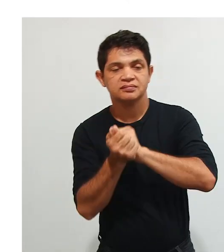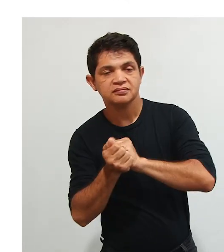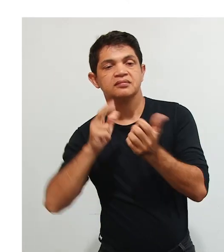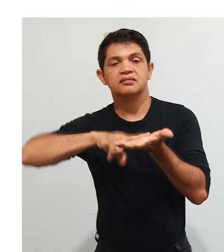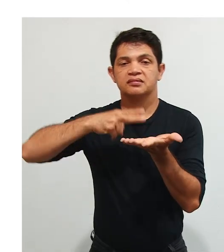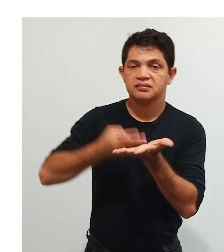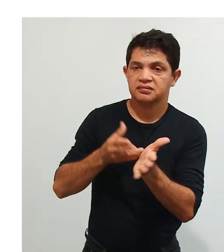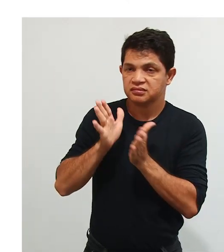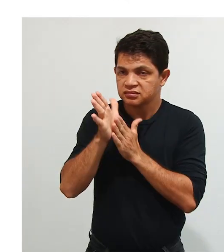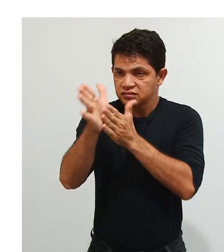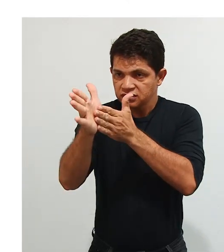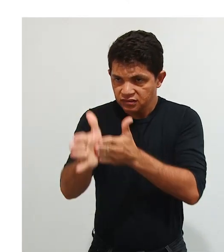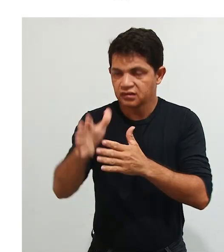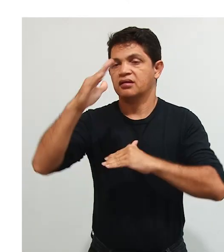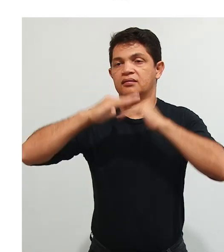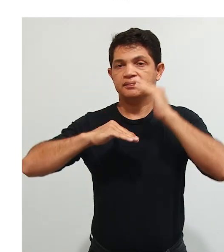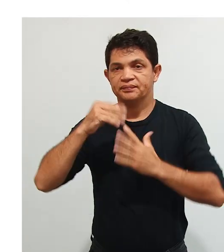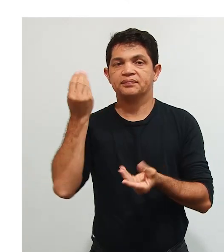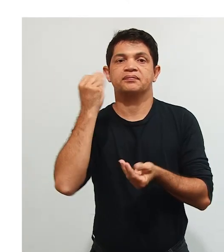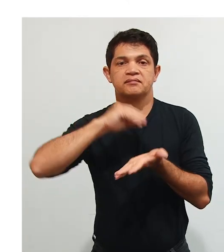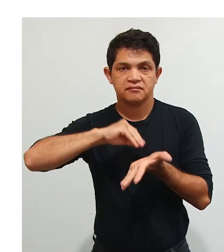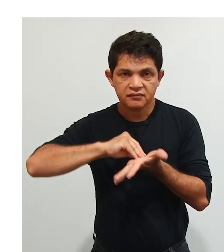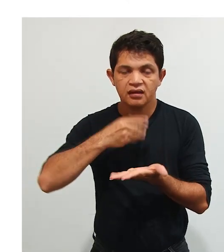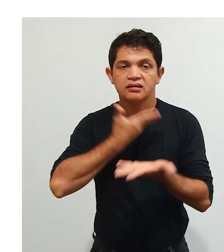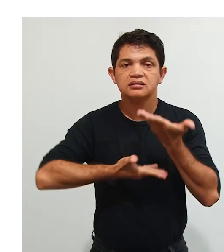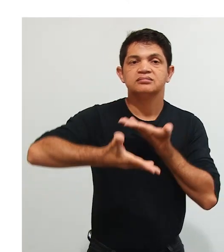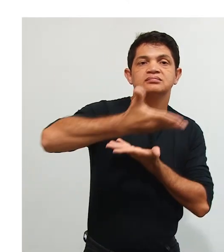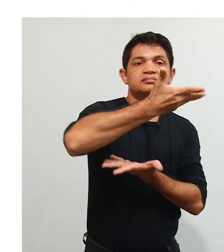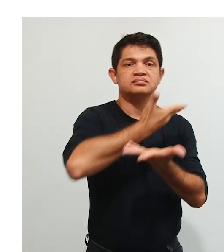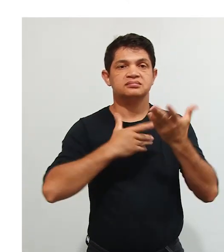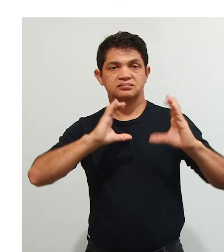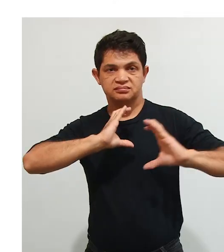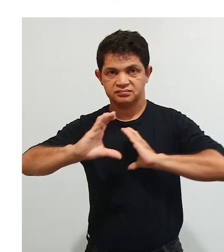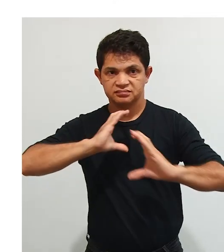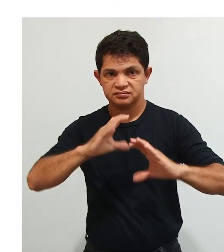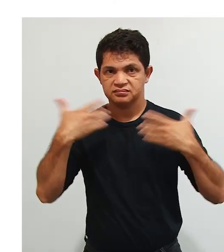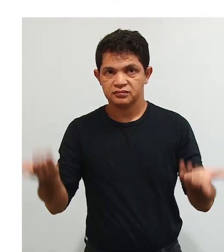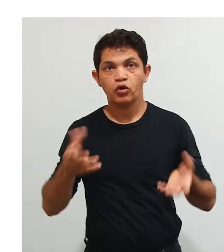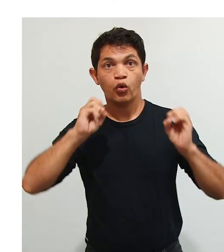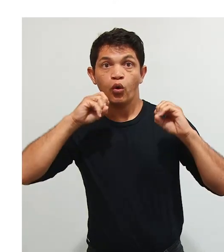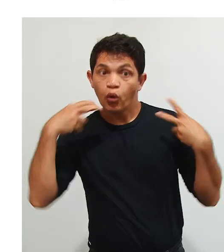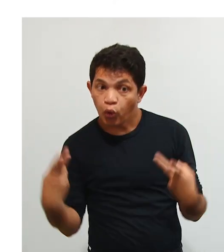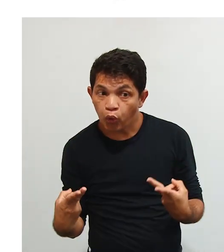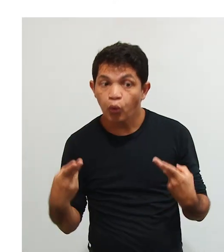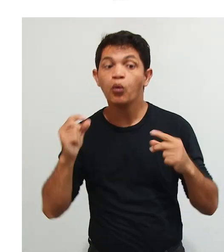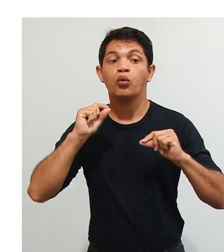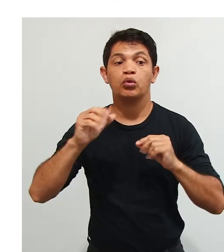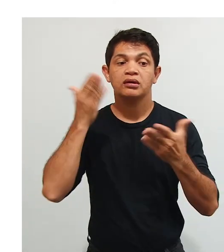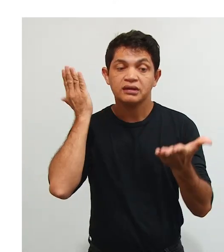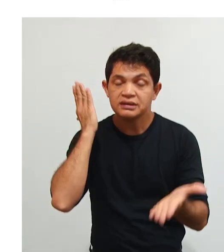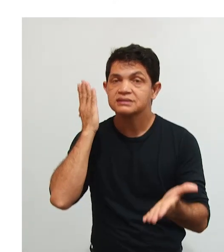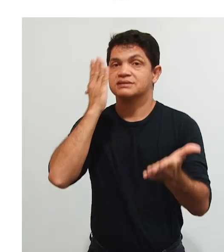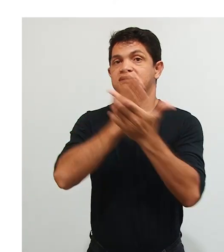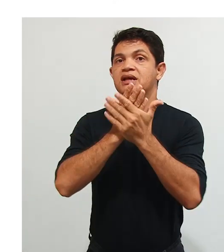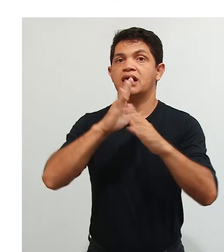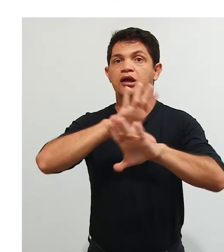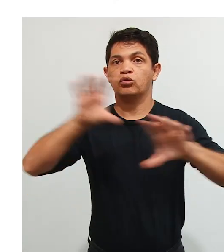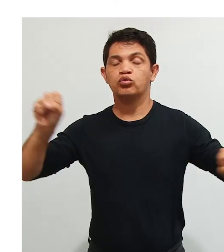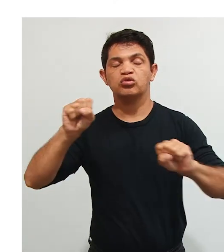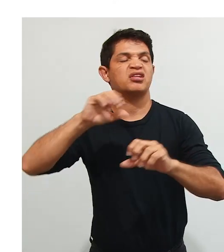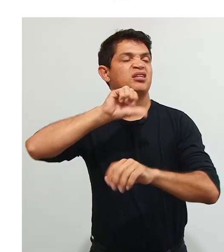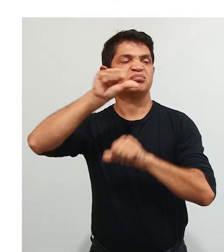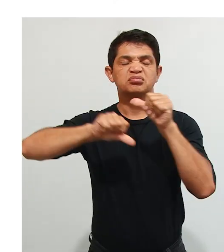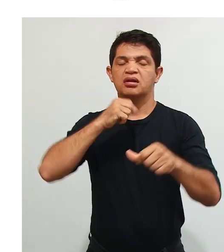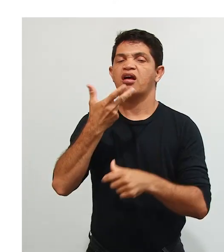sofrimento, né? Fala, isso não é nada, espera até eu te contar o que aconteceu comigo. Ou encerra o assunto, muda de